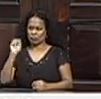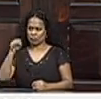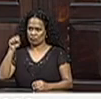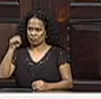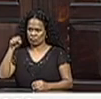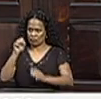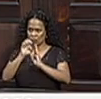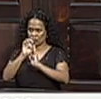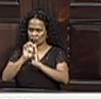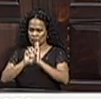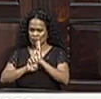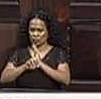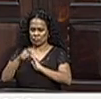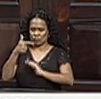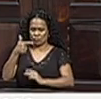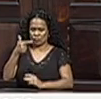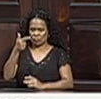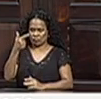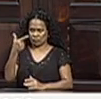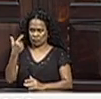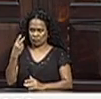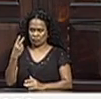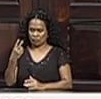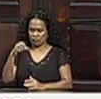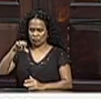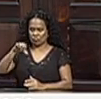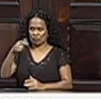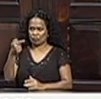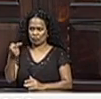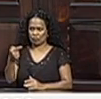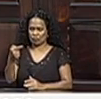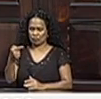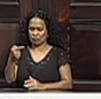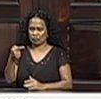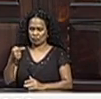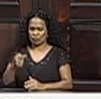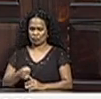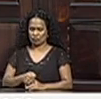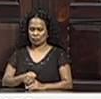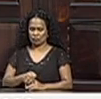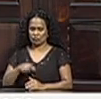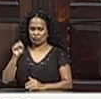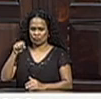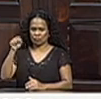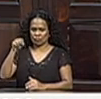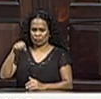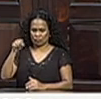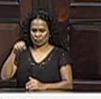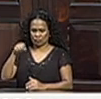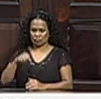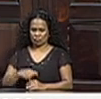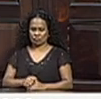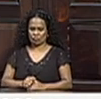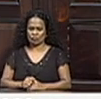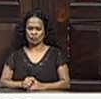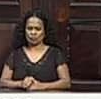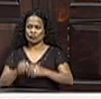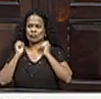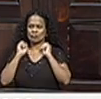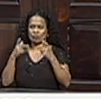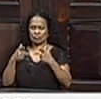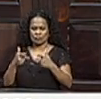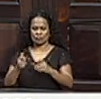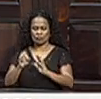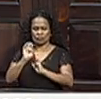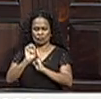às emendas números 72 e 97, favorável com subemendas aglutinativas às